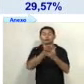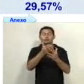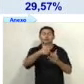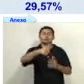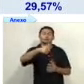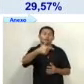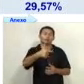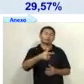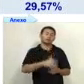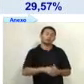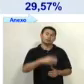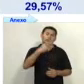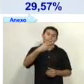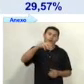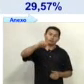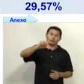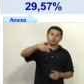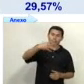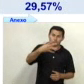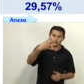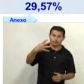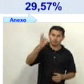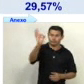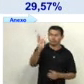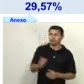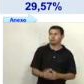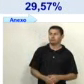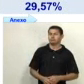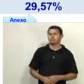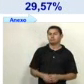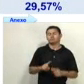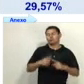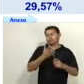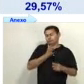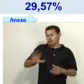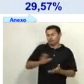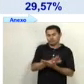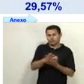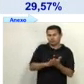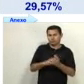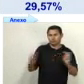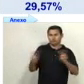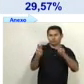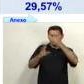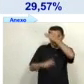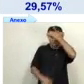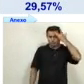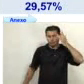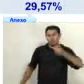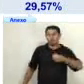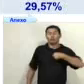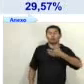12 mil e 17, 39,44%. Mas eu não quero nenhum desses valores, pessoal. O